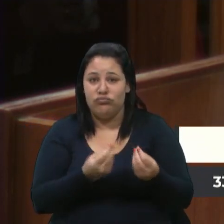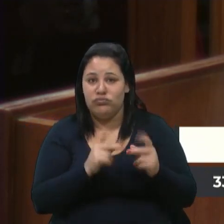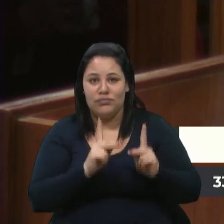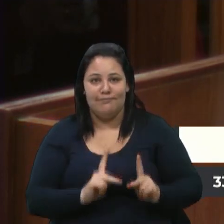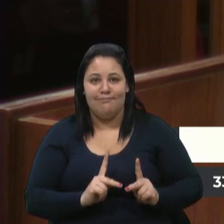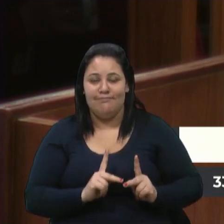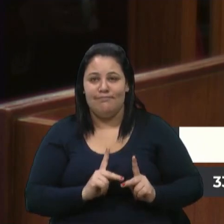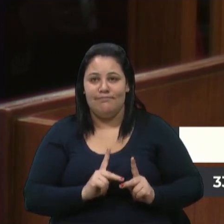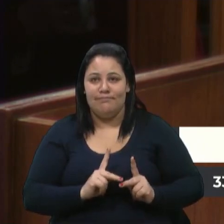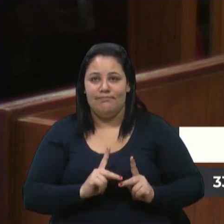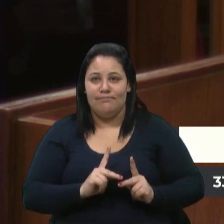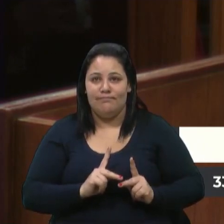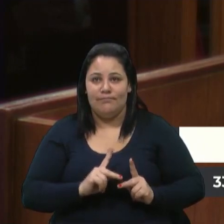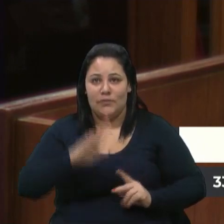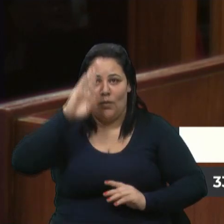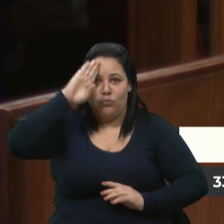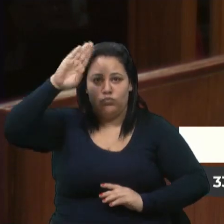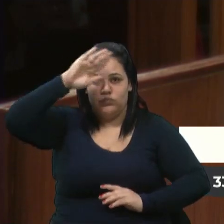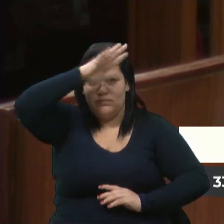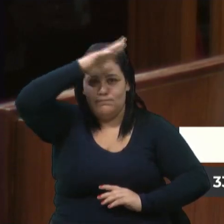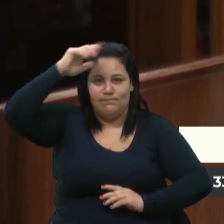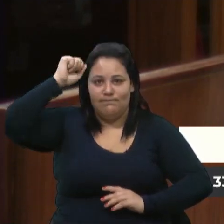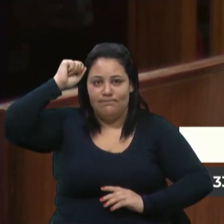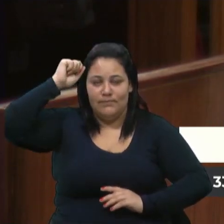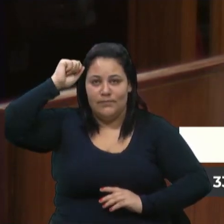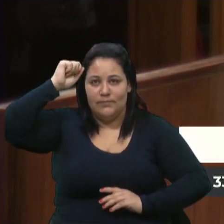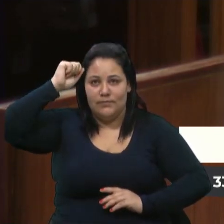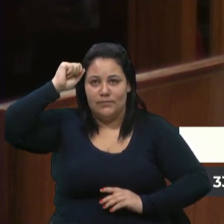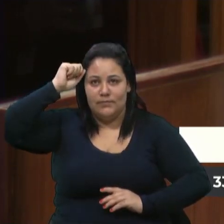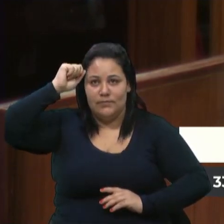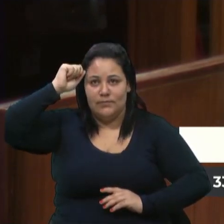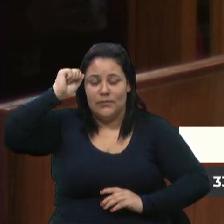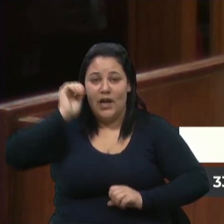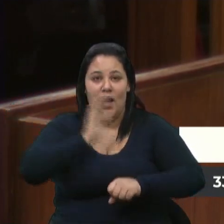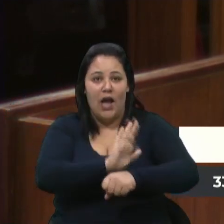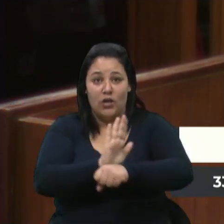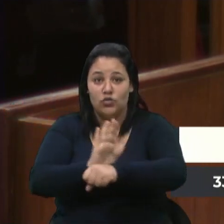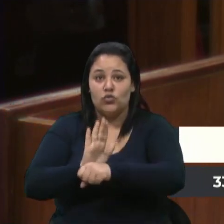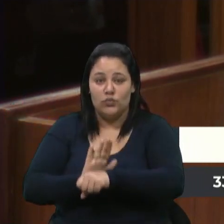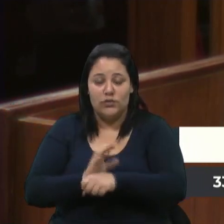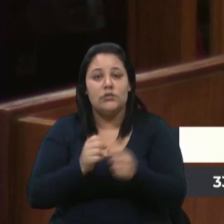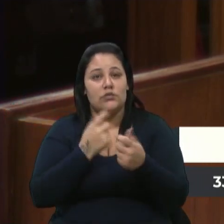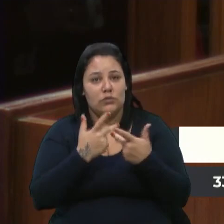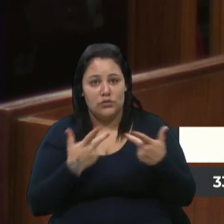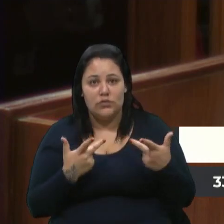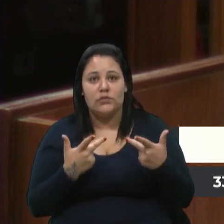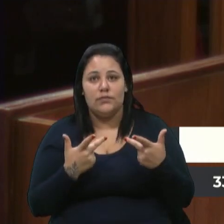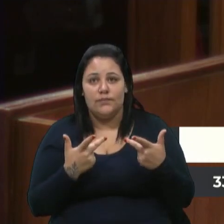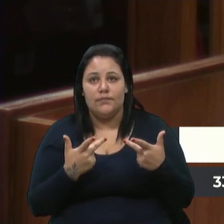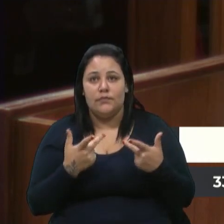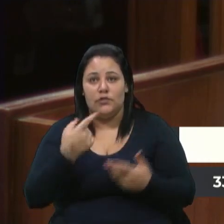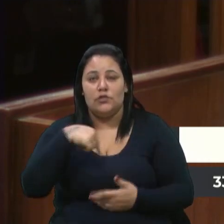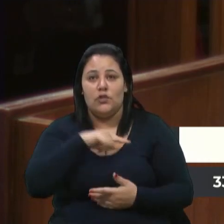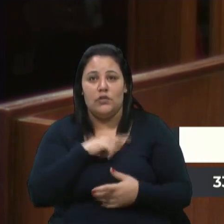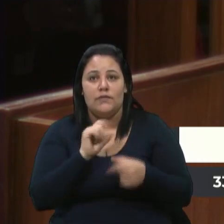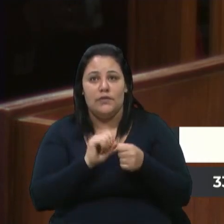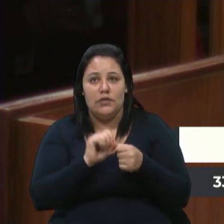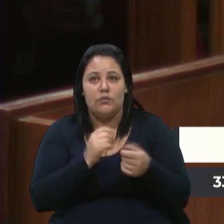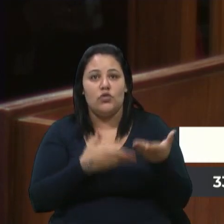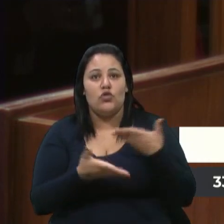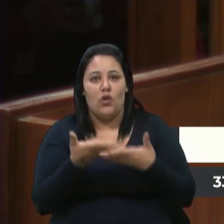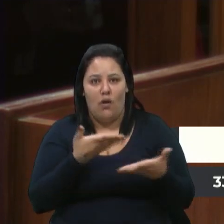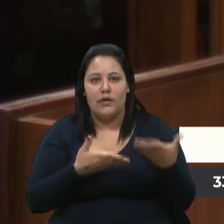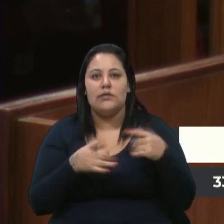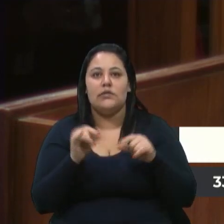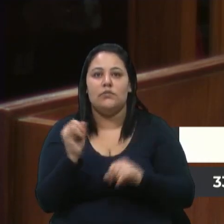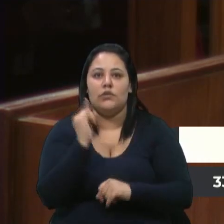Municipal, especificamente, né, ela nos auxilia em alguns momentos e a gente faz muitas trocas nesse